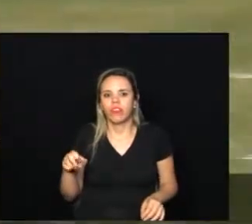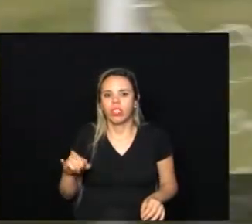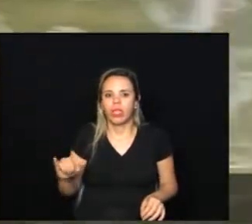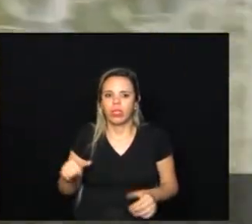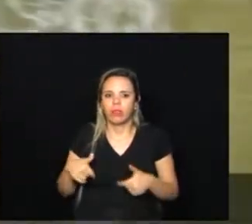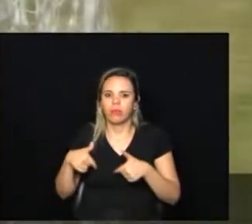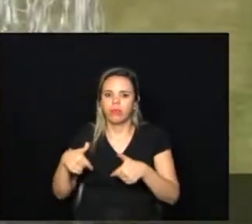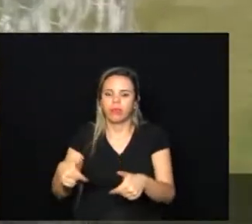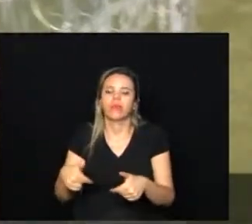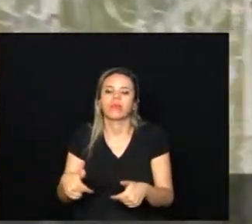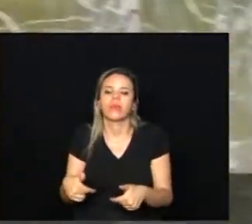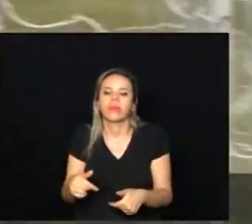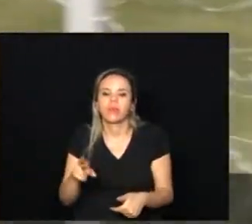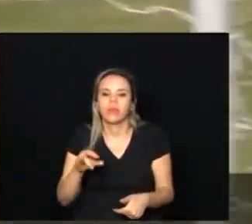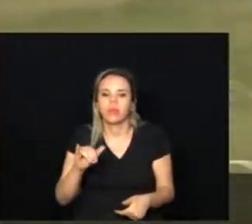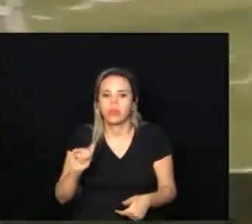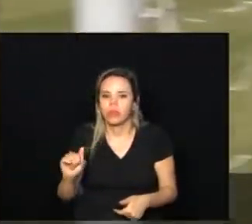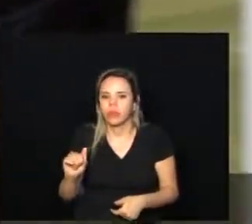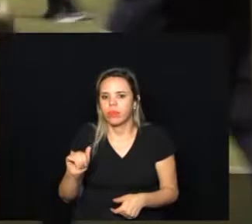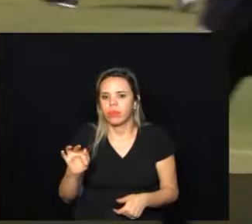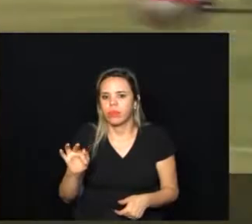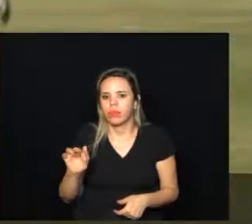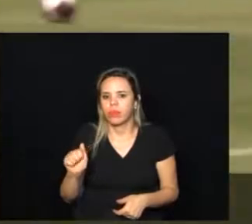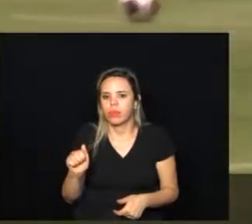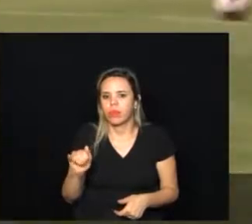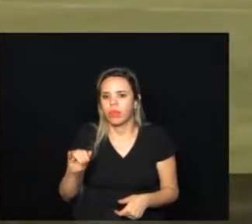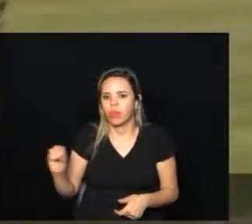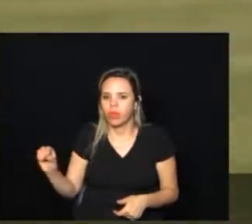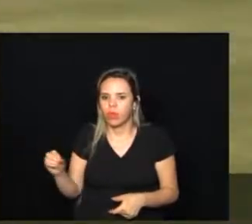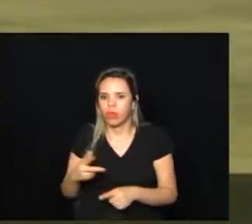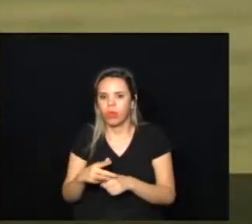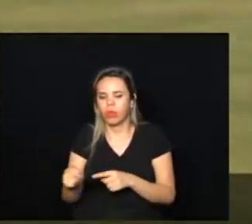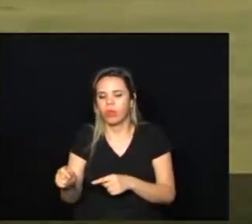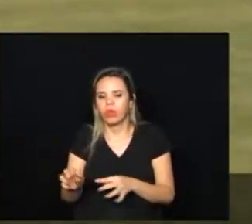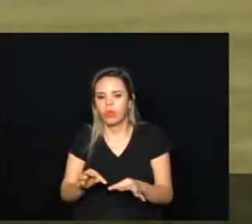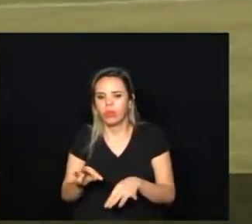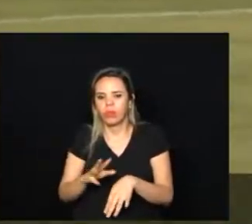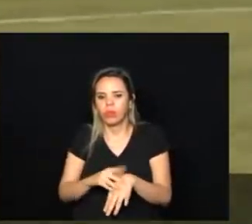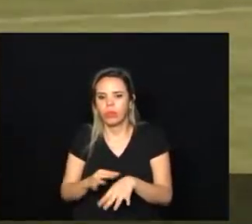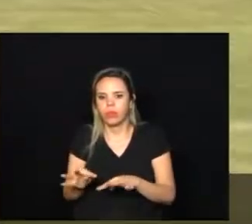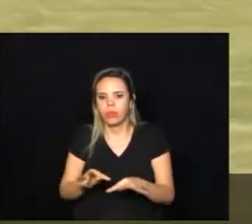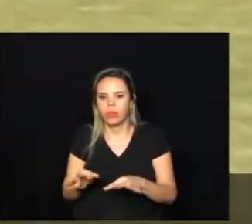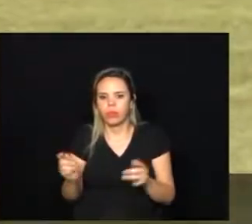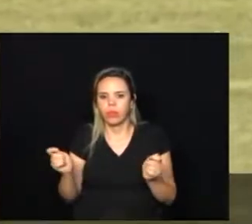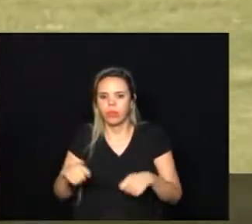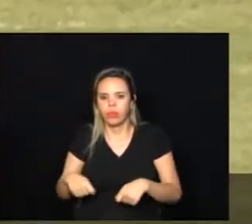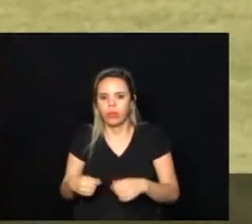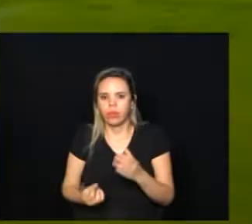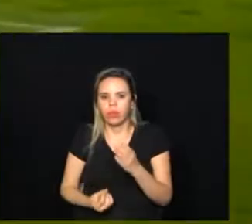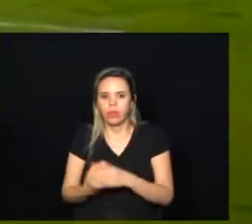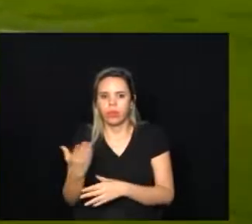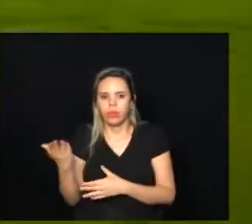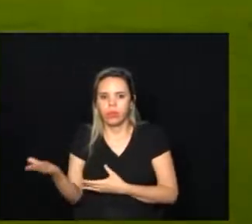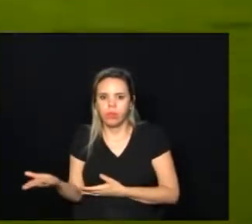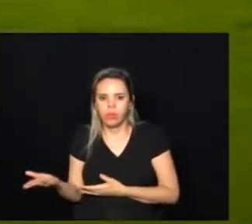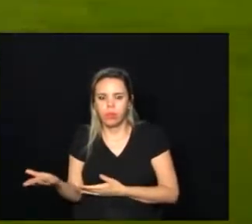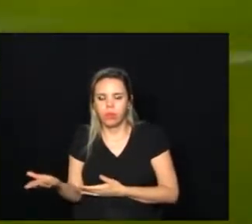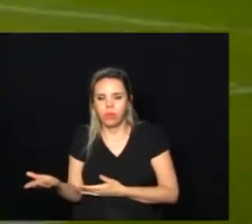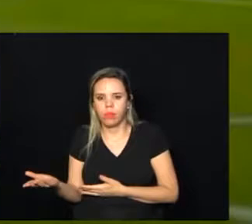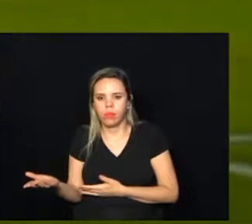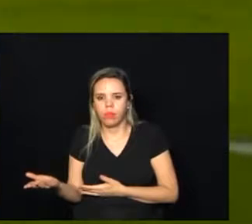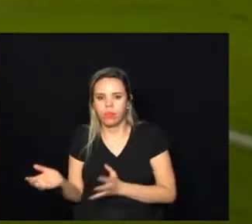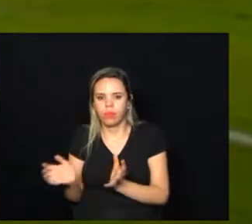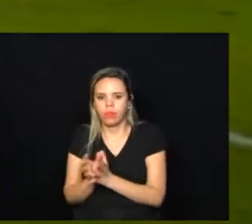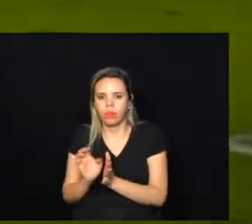atuando, mas Ryan e Fábio Sanches estão recuperados de lesão e podem aparecer. Na